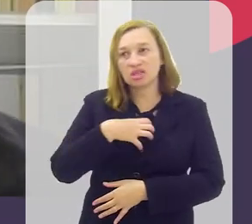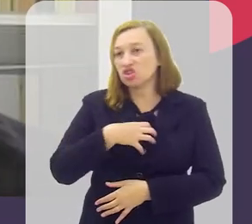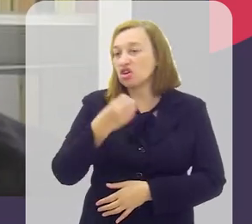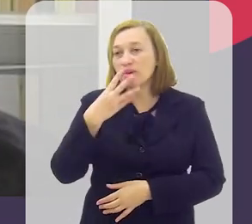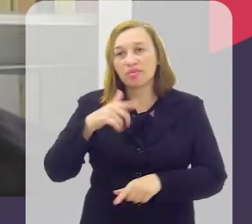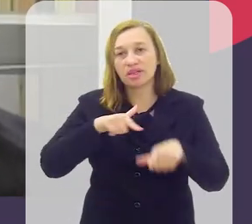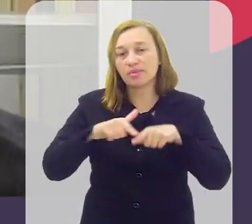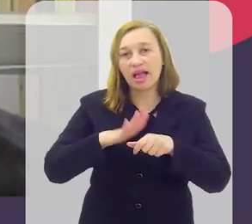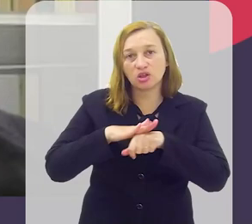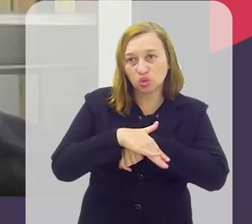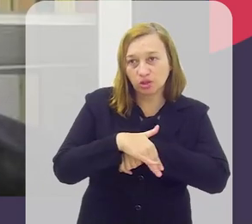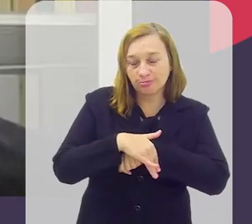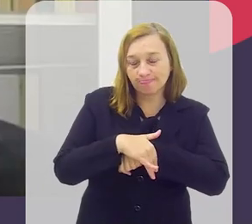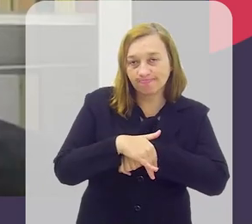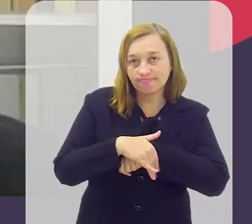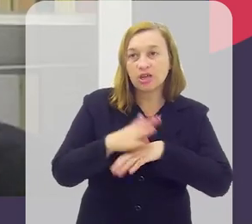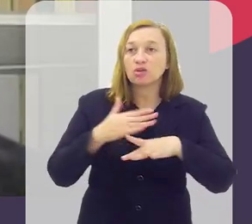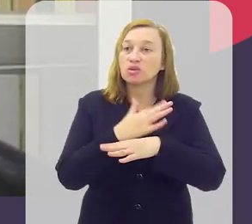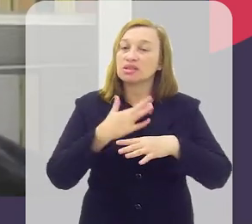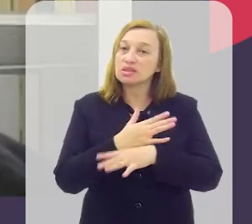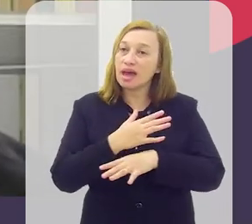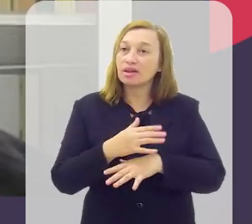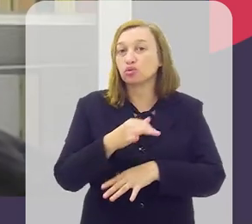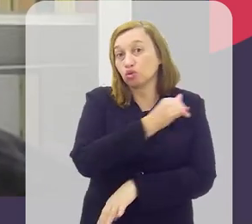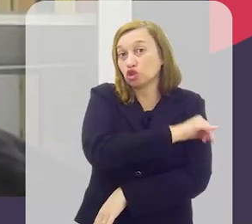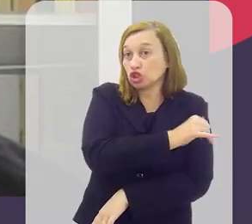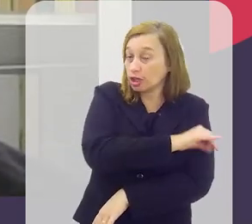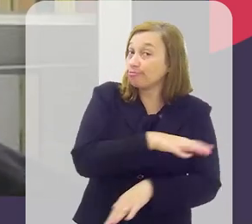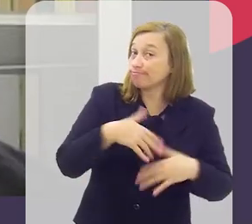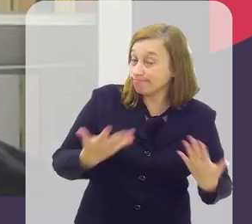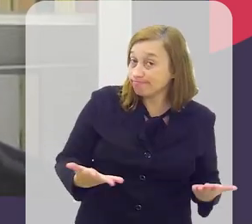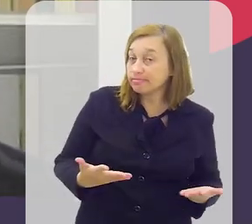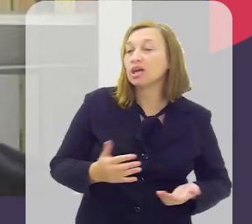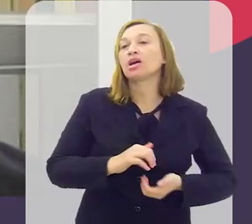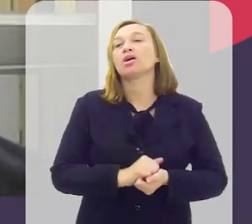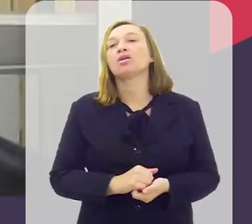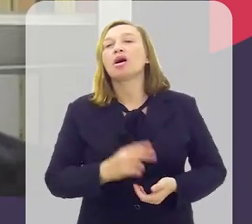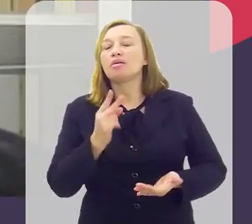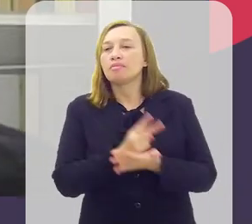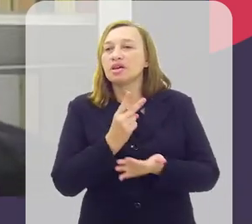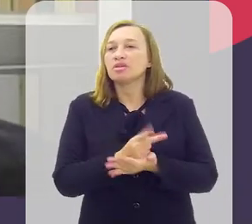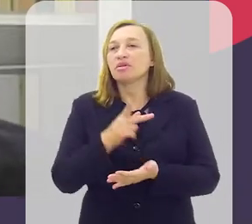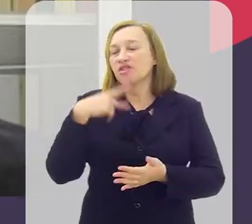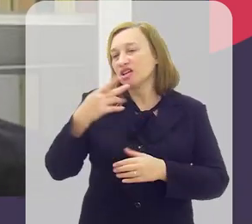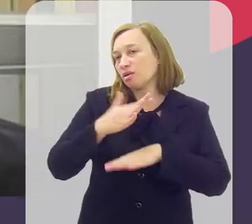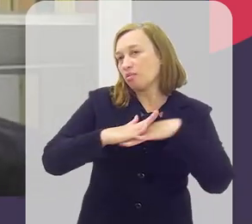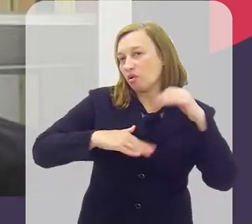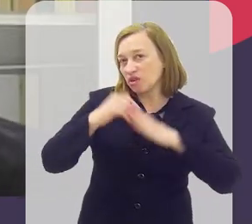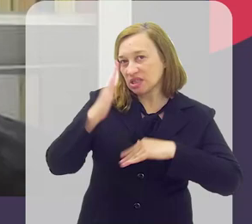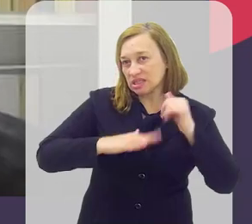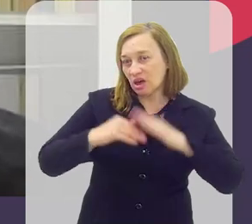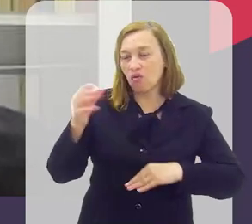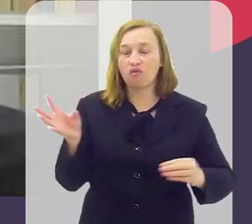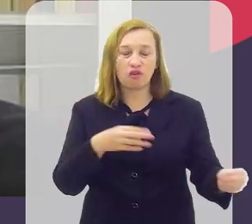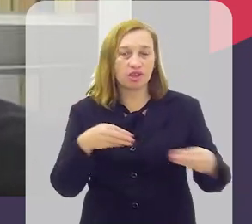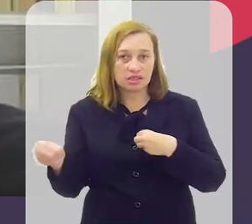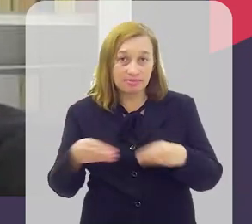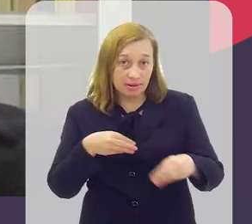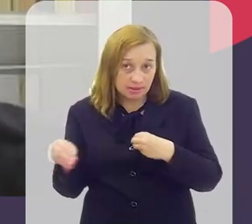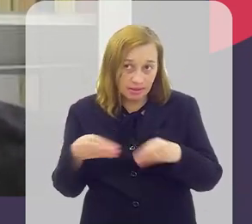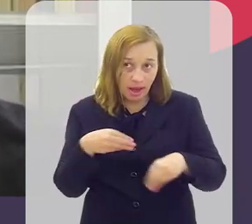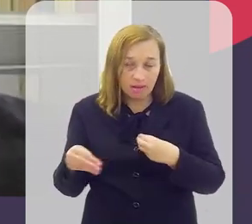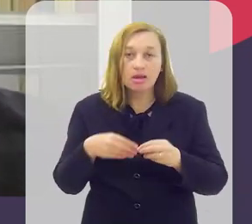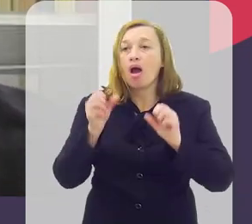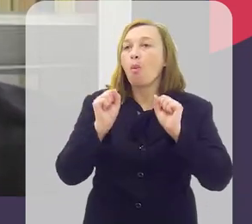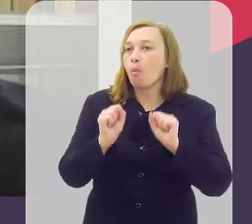sentiam confortáveis para trabalhar à noite numa cidade como a cidade do Rio de Janeiro, né? Então, mesmo a gente falando de uma profissão flexibilizada,